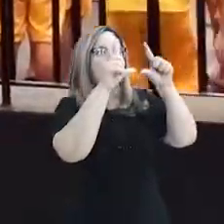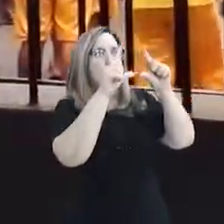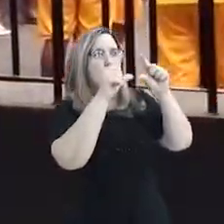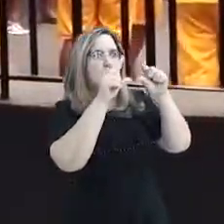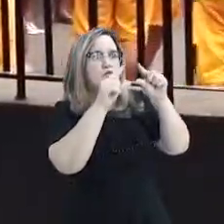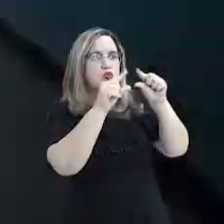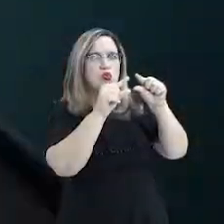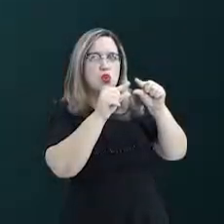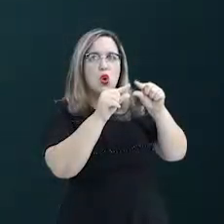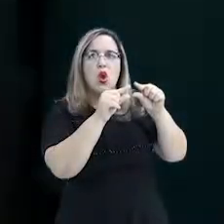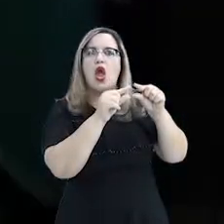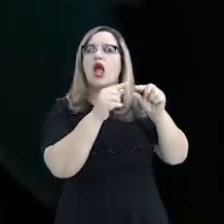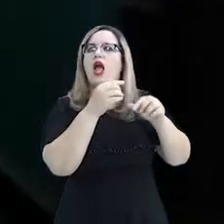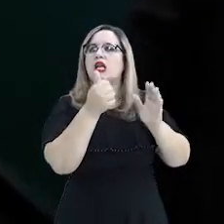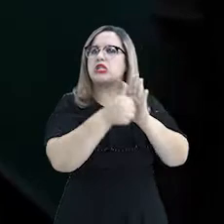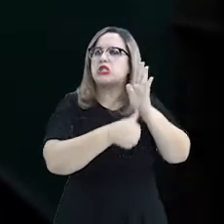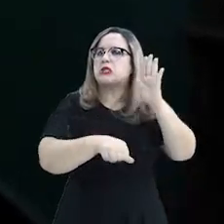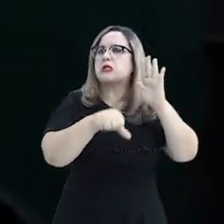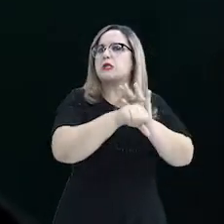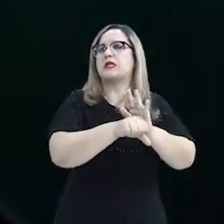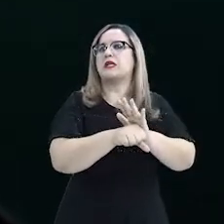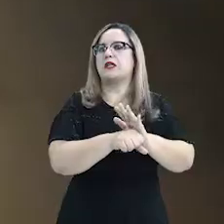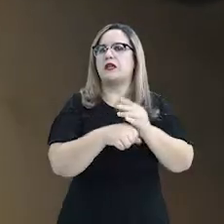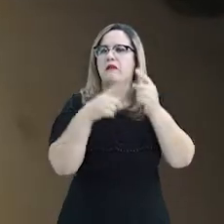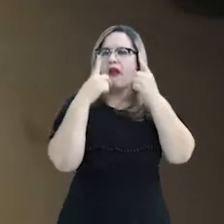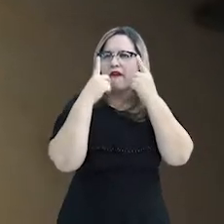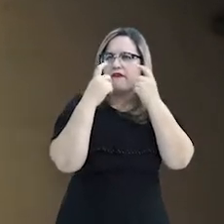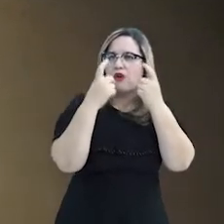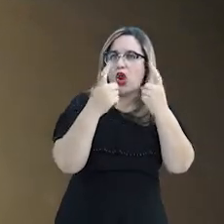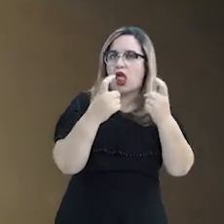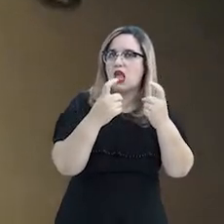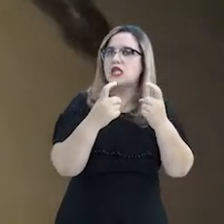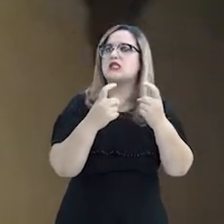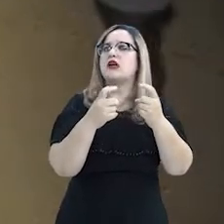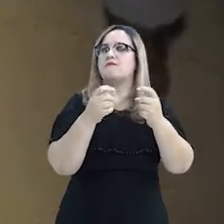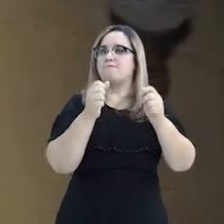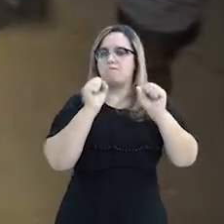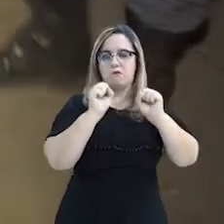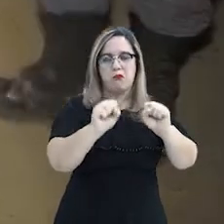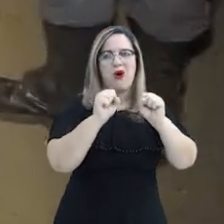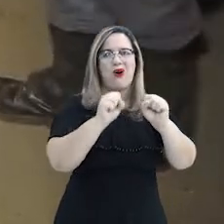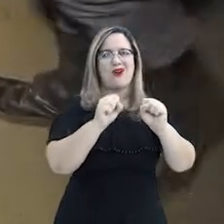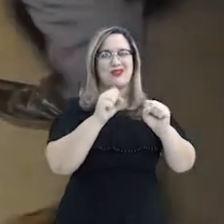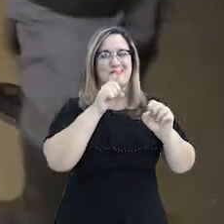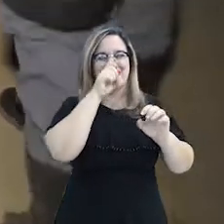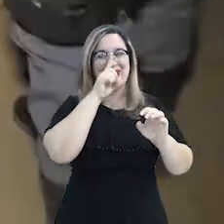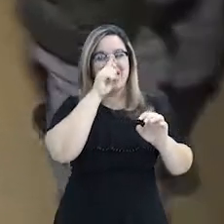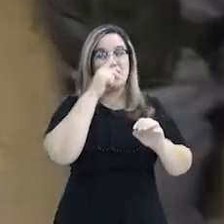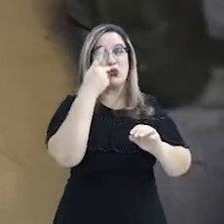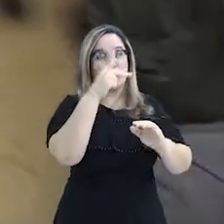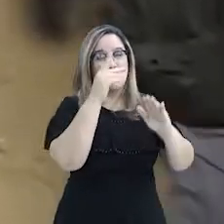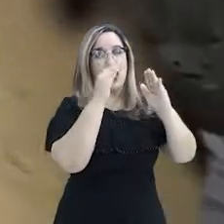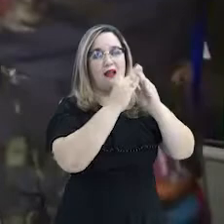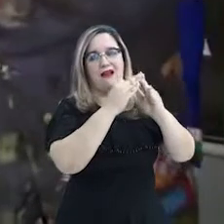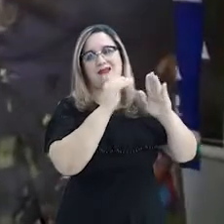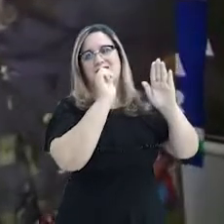reincidência significa perpetuação da criminalidade e a violência pode bater na sua